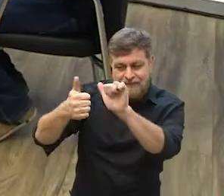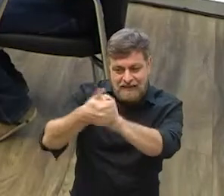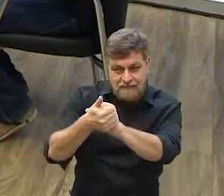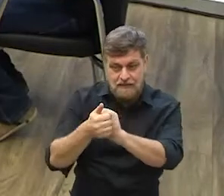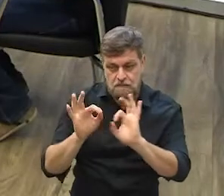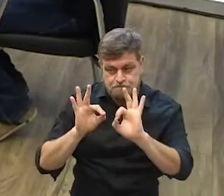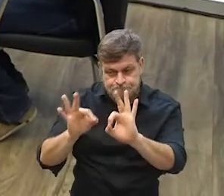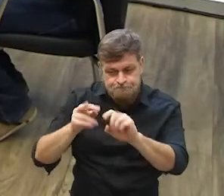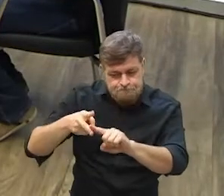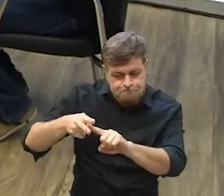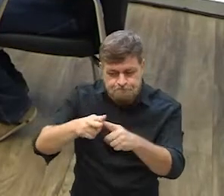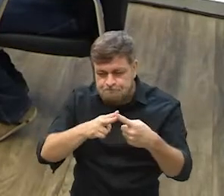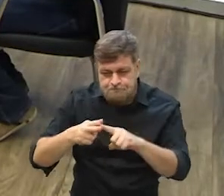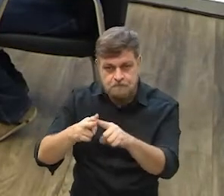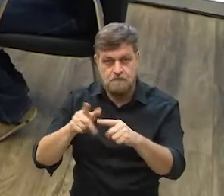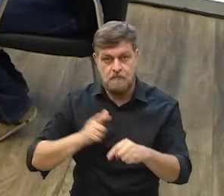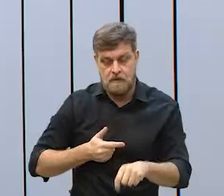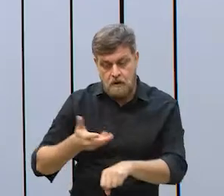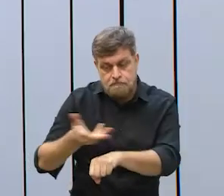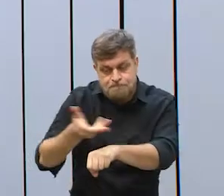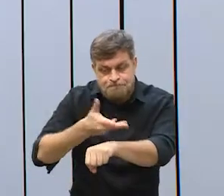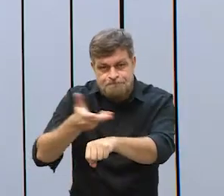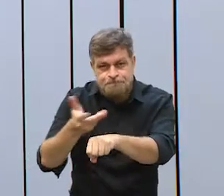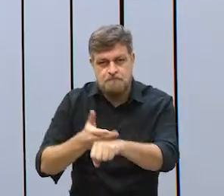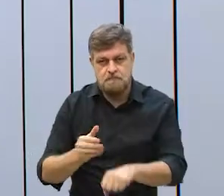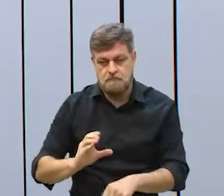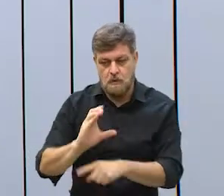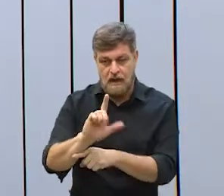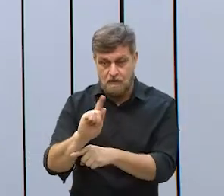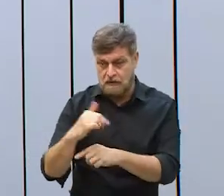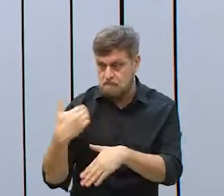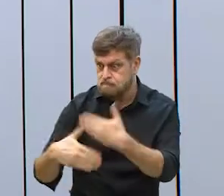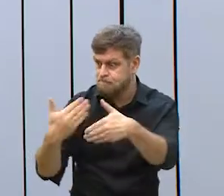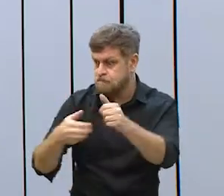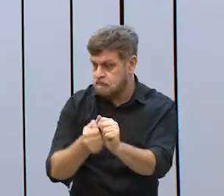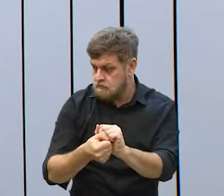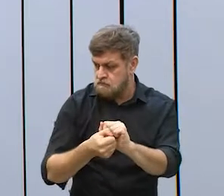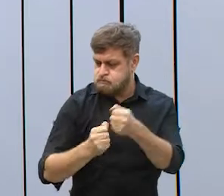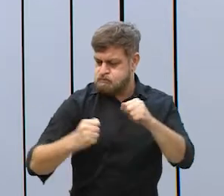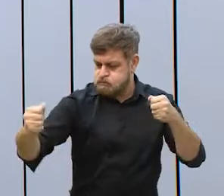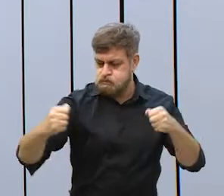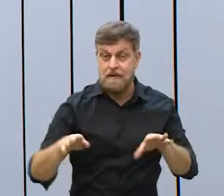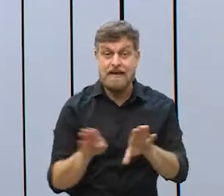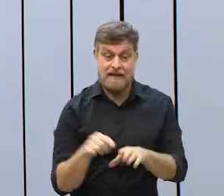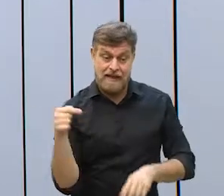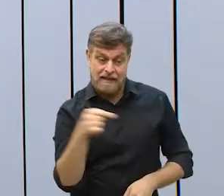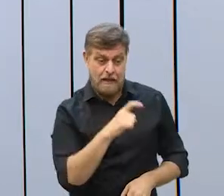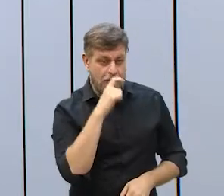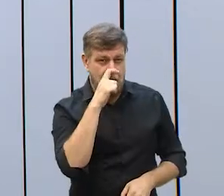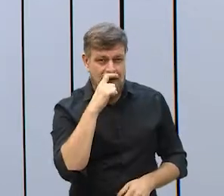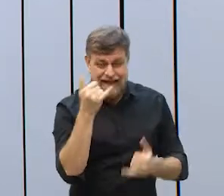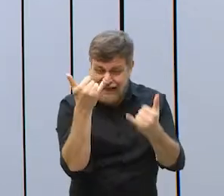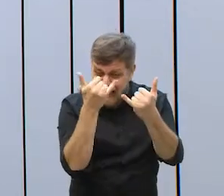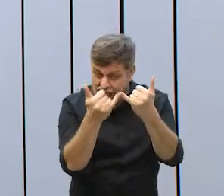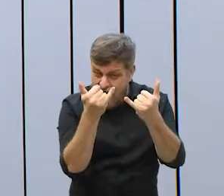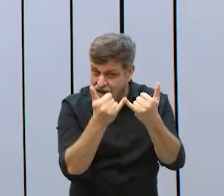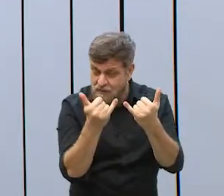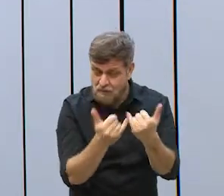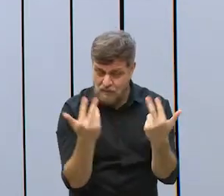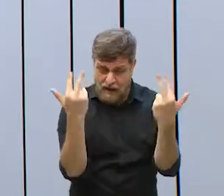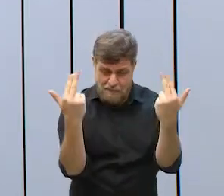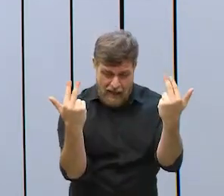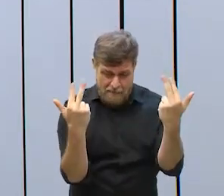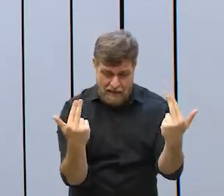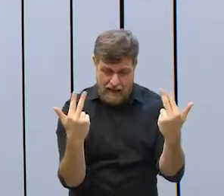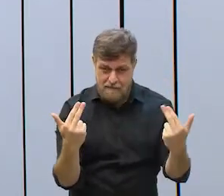Então, essa aceleração do distritos, né, o Campo Grande e Ouro Verde, que são bem similares ali na questão